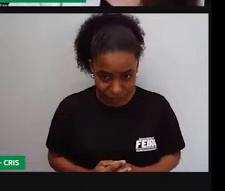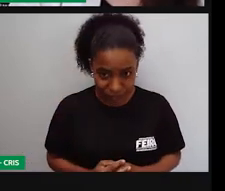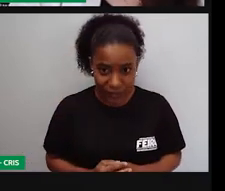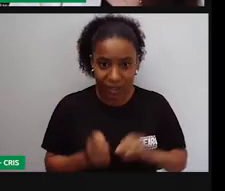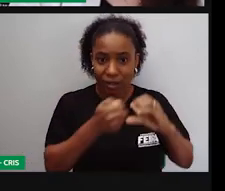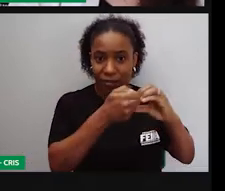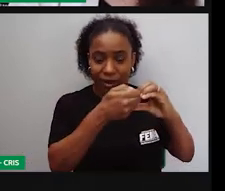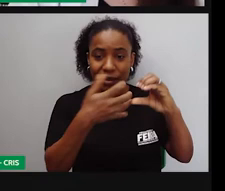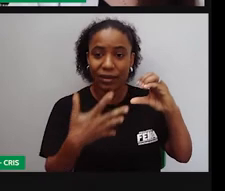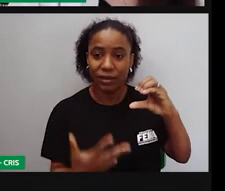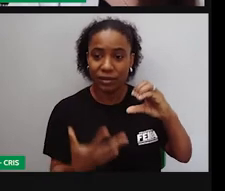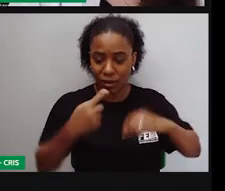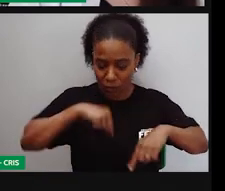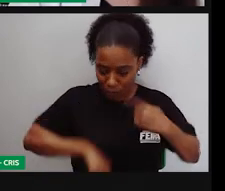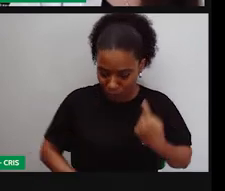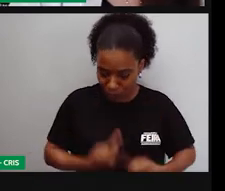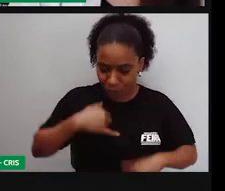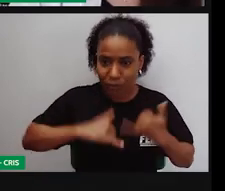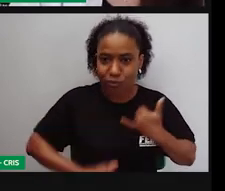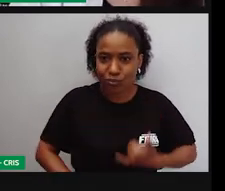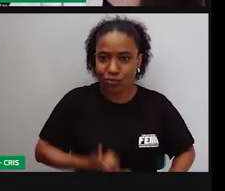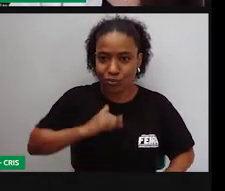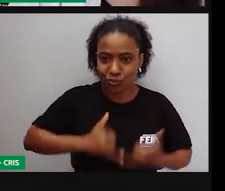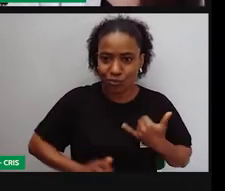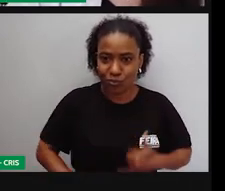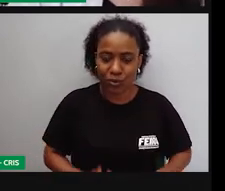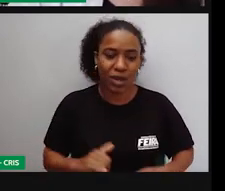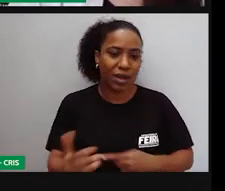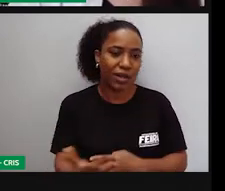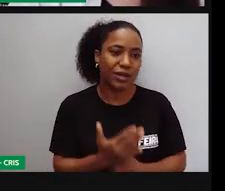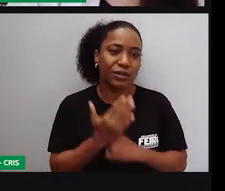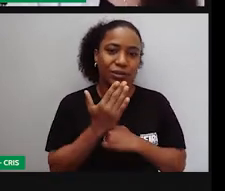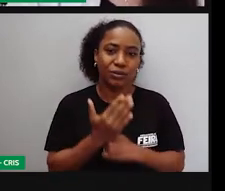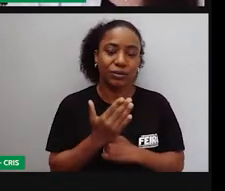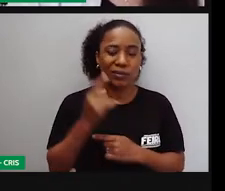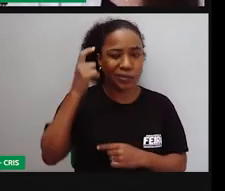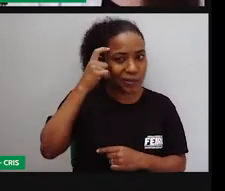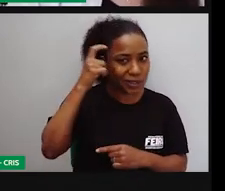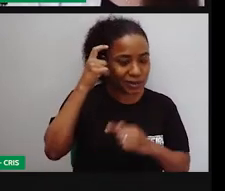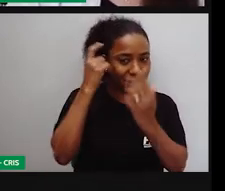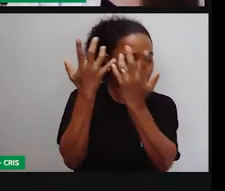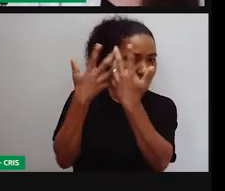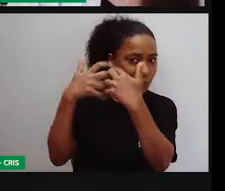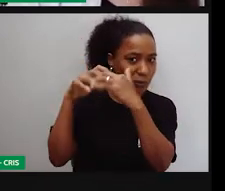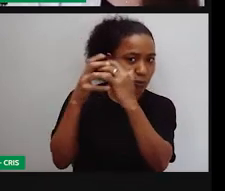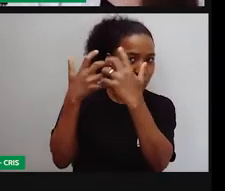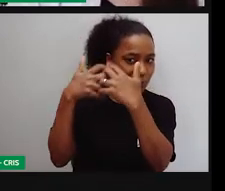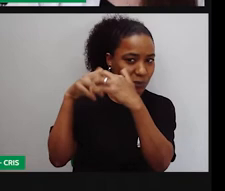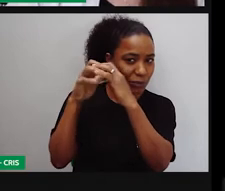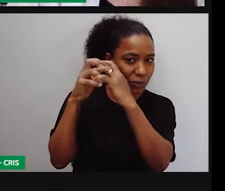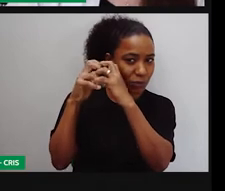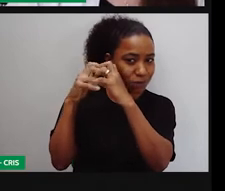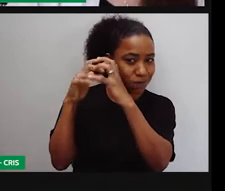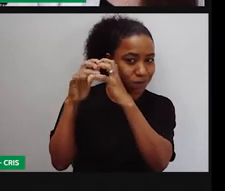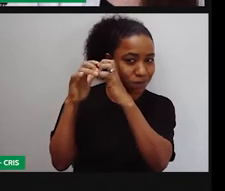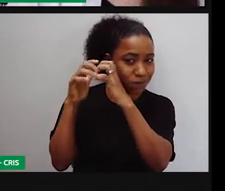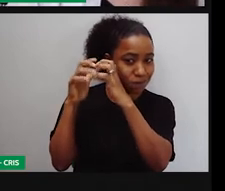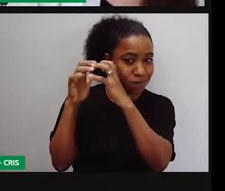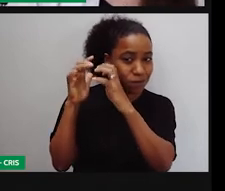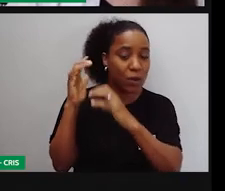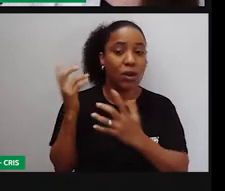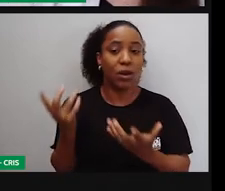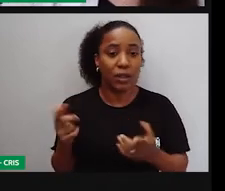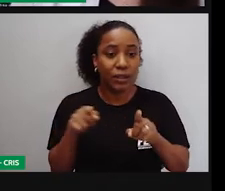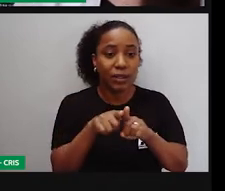é o metabolismo para o nosso organismo, a manutenção da energia, o pensamento. Isso também se aplica, né, a outros seres